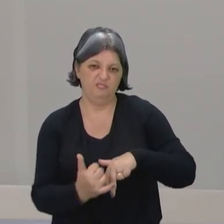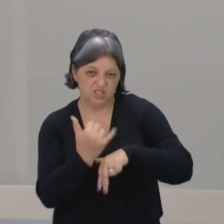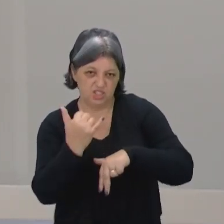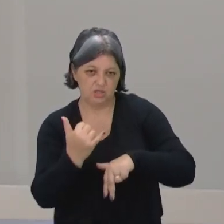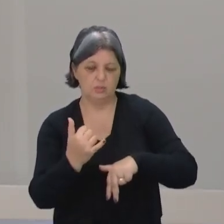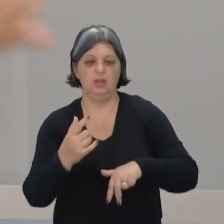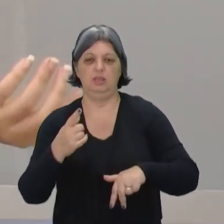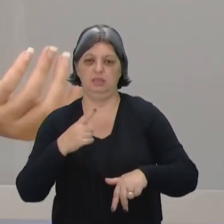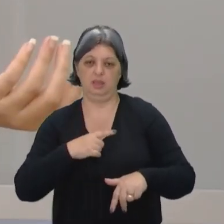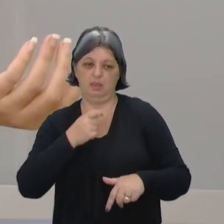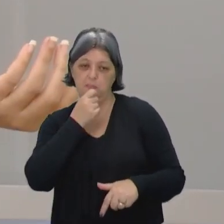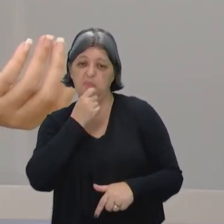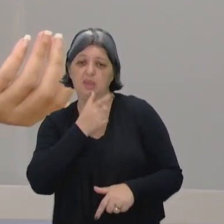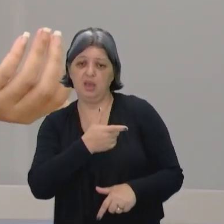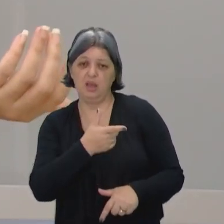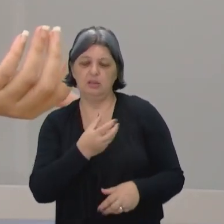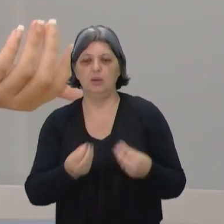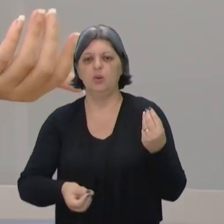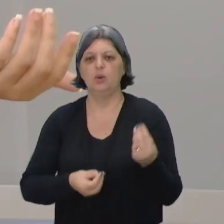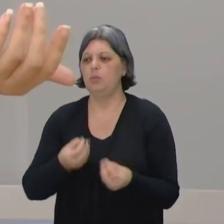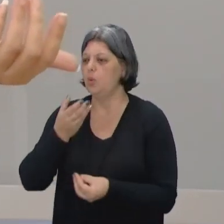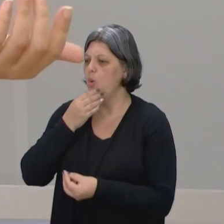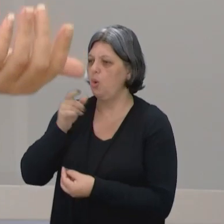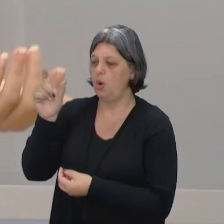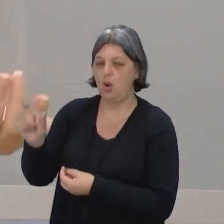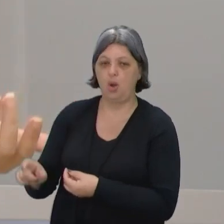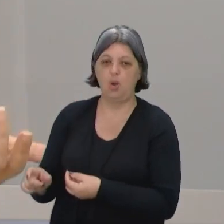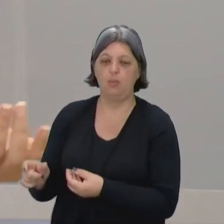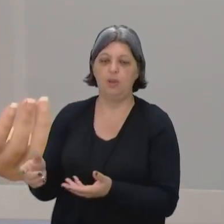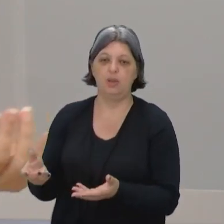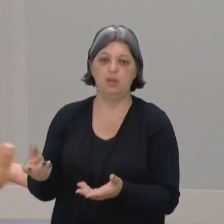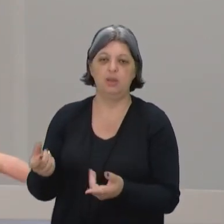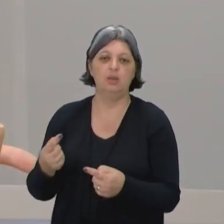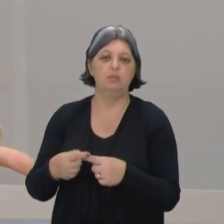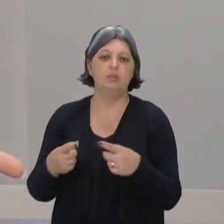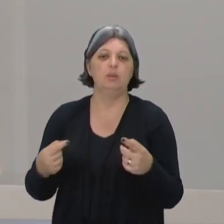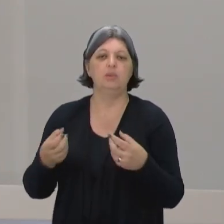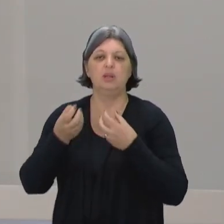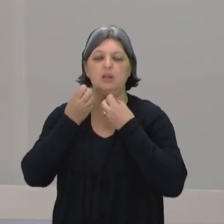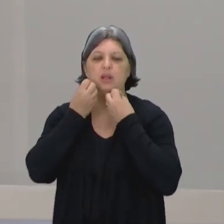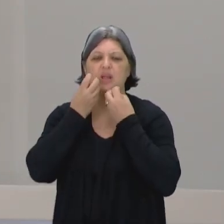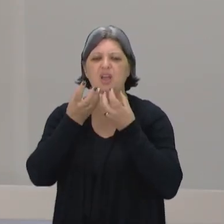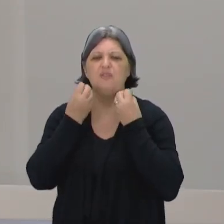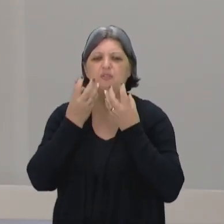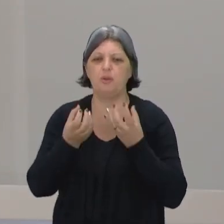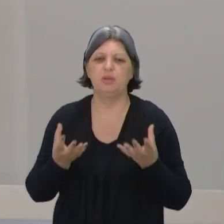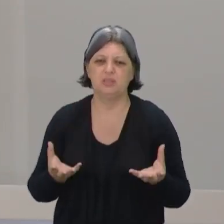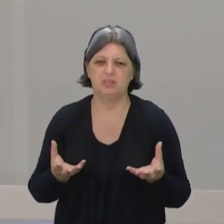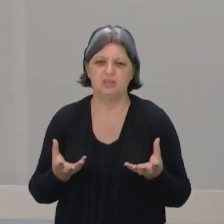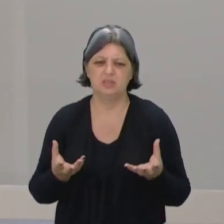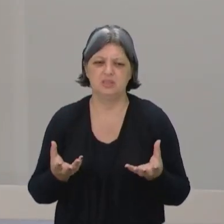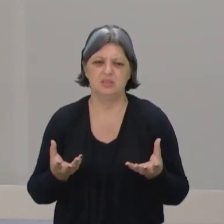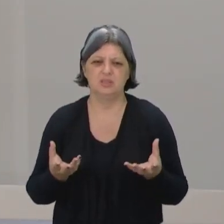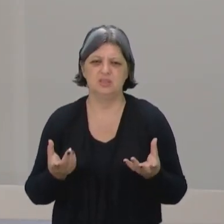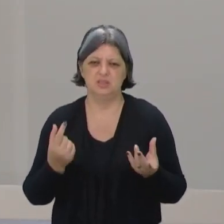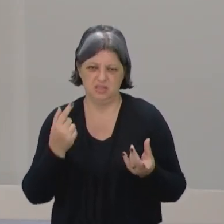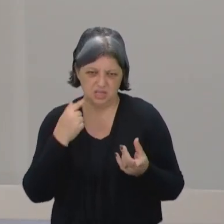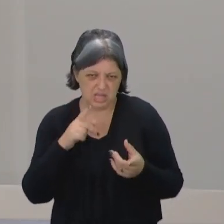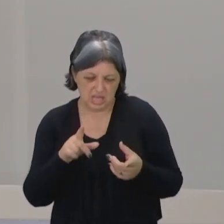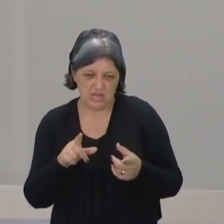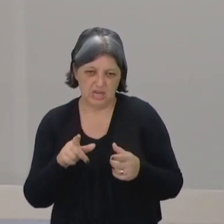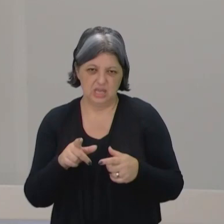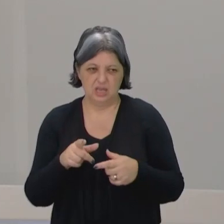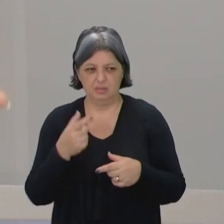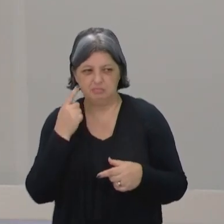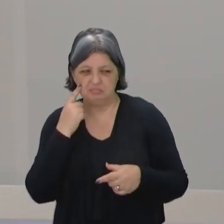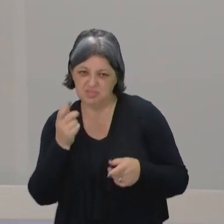aí. Sim. E o homem, como que ele é visto, né? Quando ele concede aí as informações, será que ele poupa essa mulher? É verdade. Ou